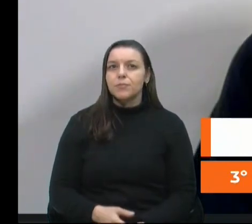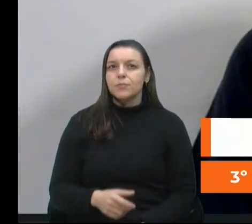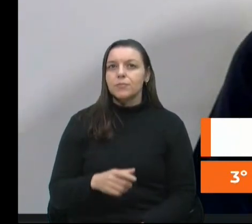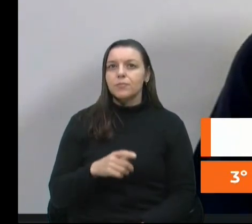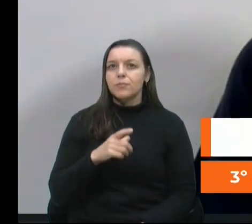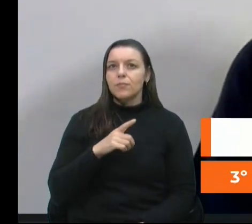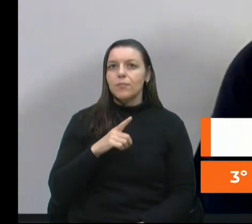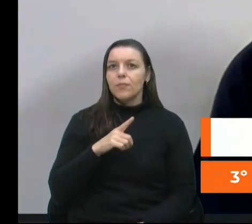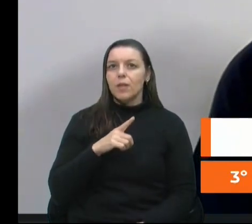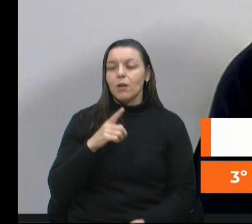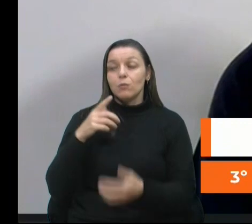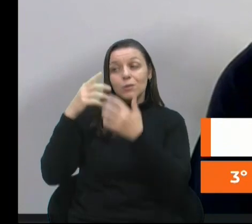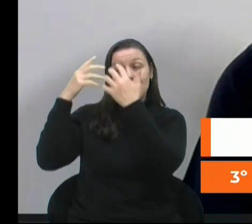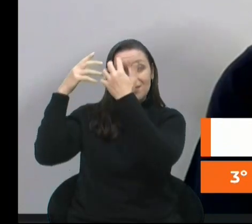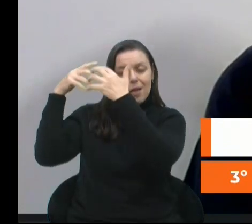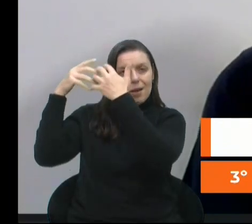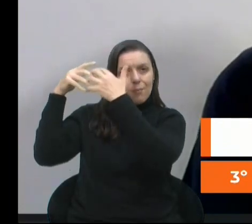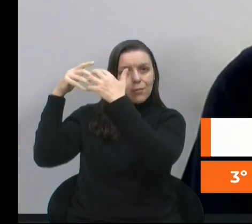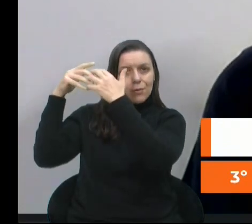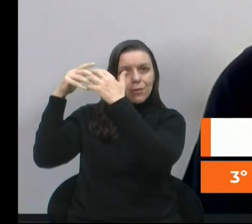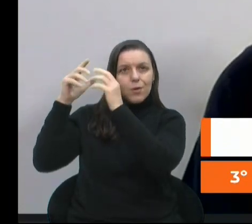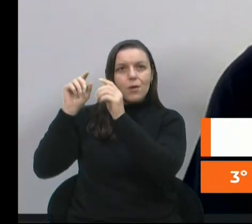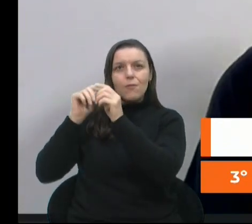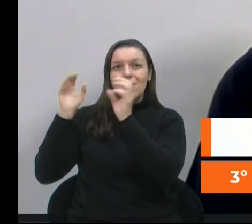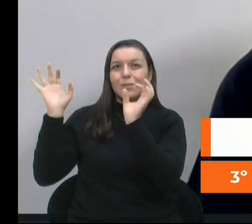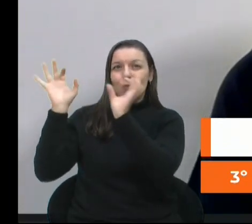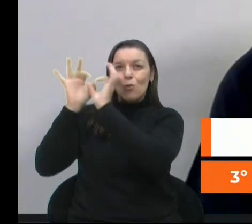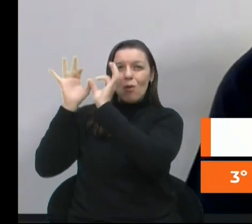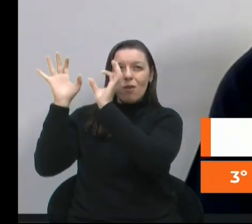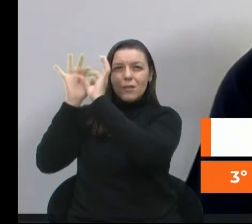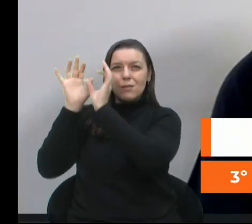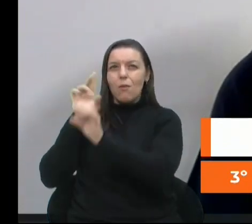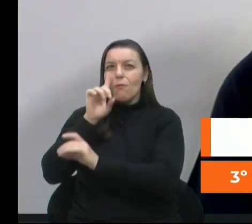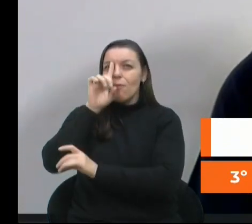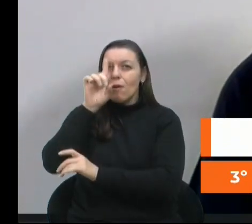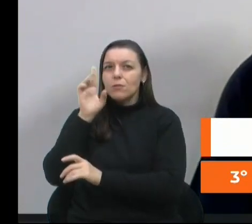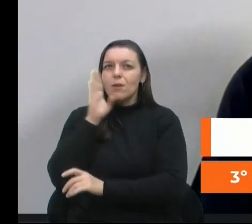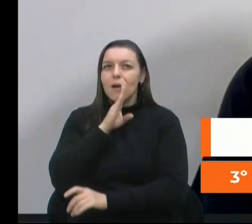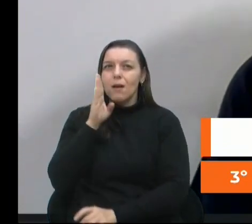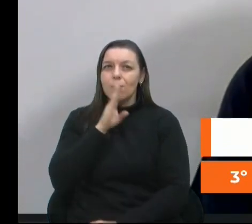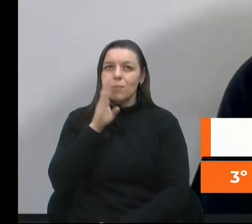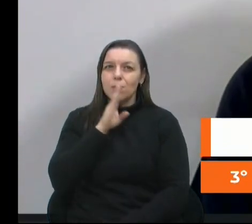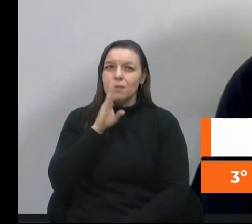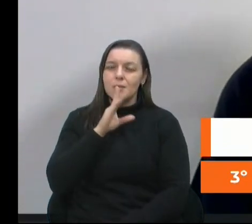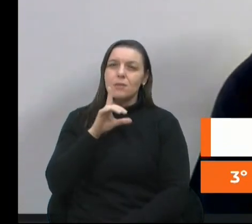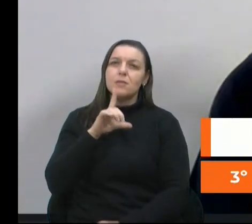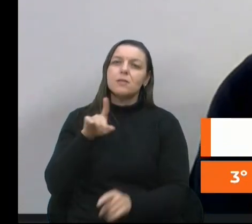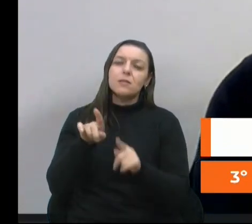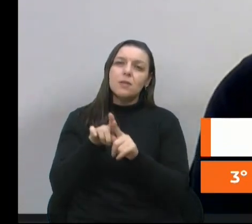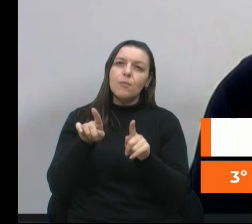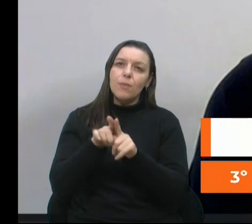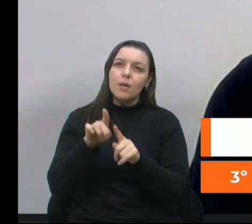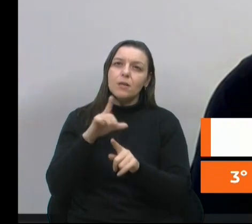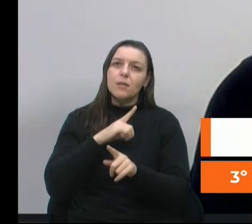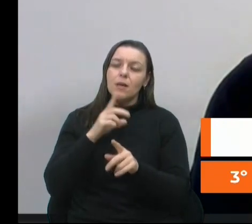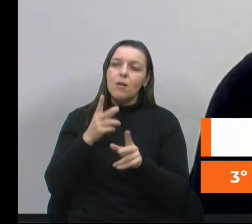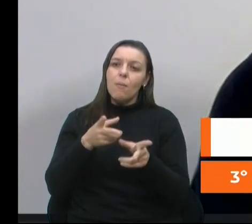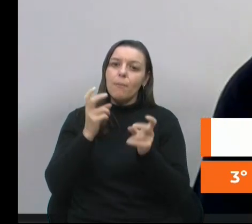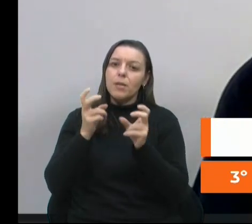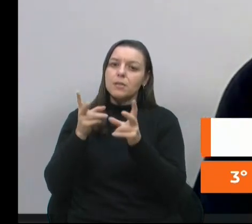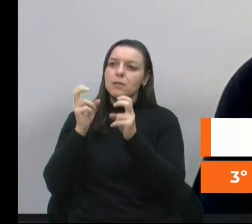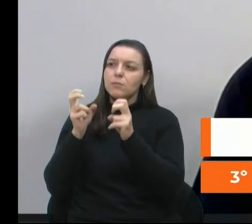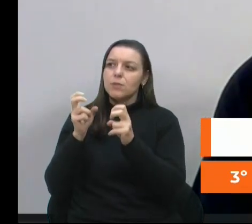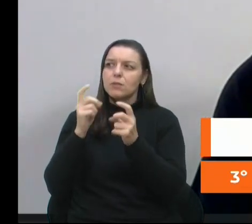Mas esse cérebro, ele faz conexões muito mais intensas, muito mais rápidas, e isso inclui também as expectativas